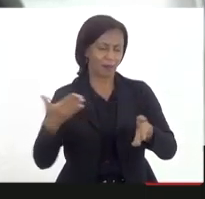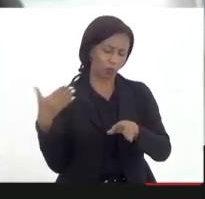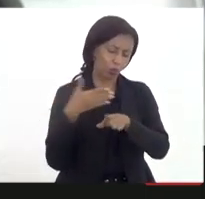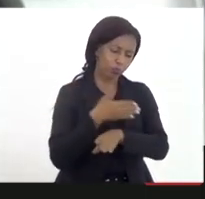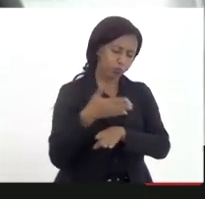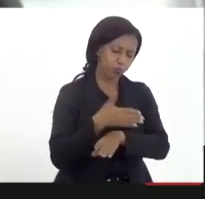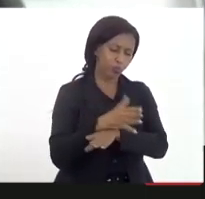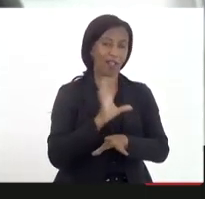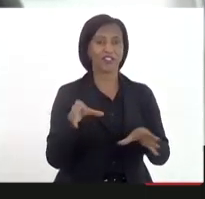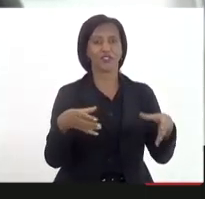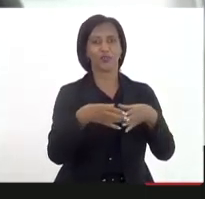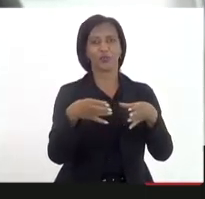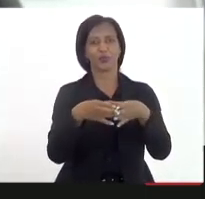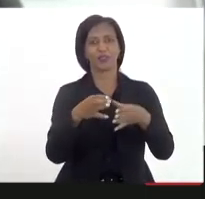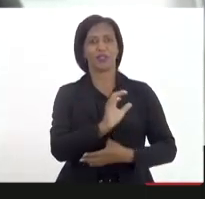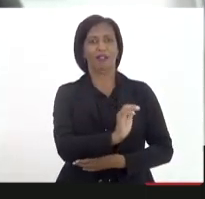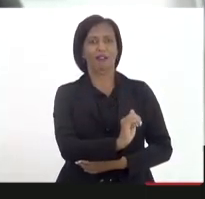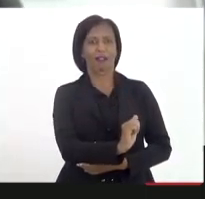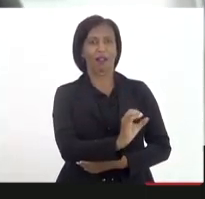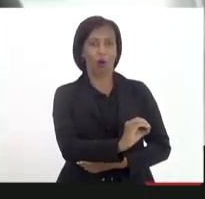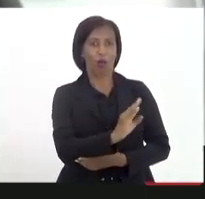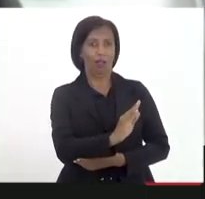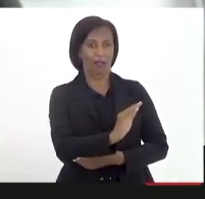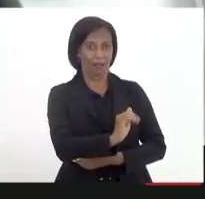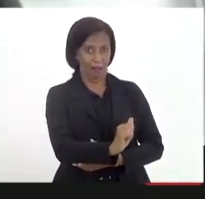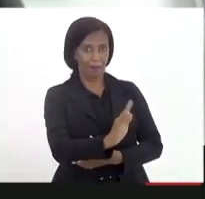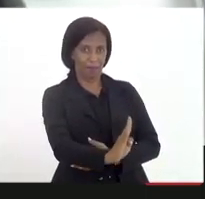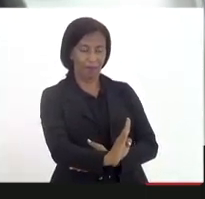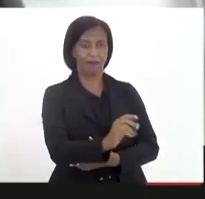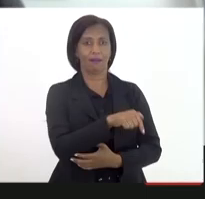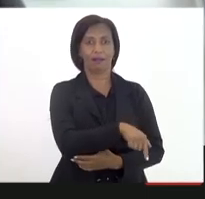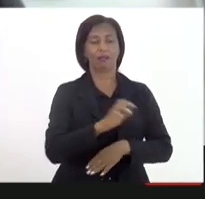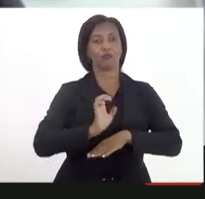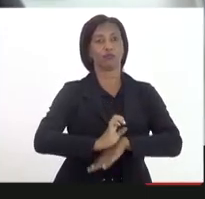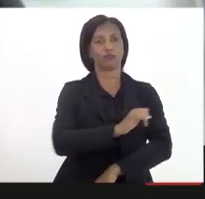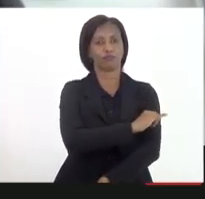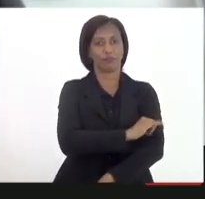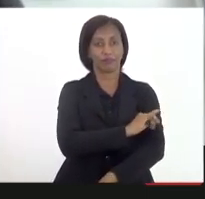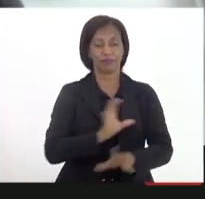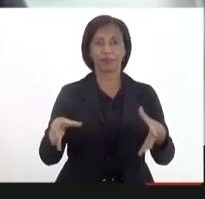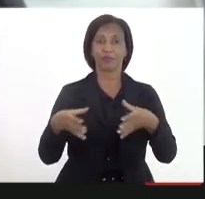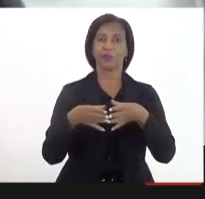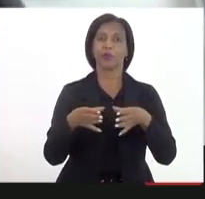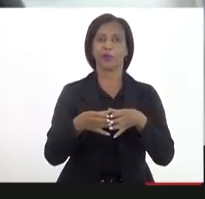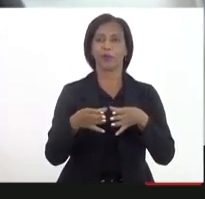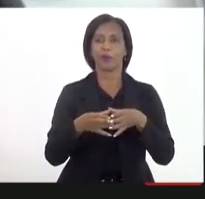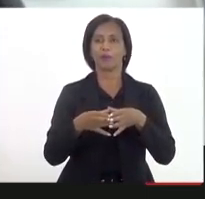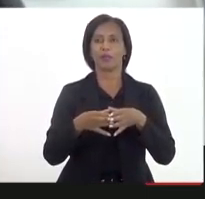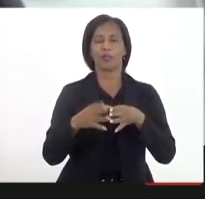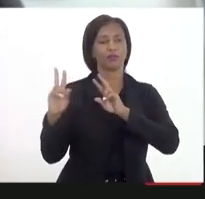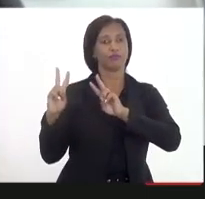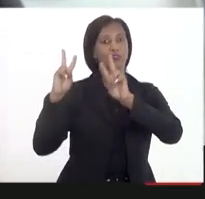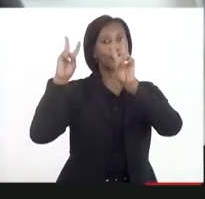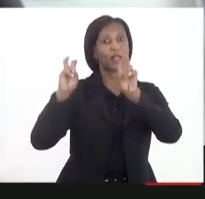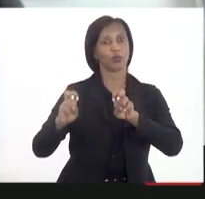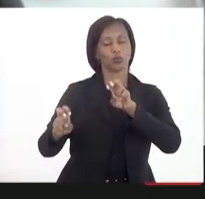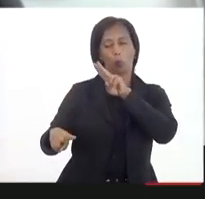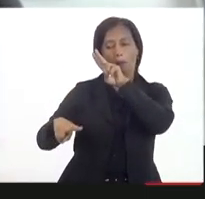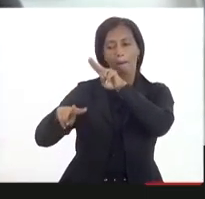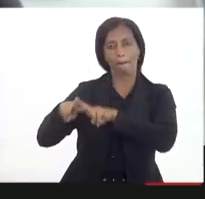de algumas comissões da OAB na Seccional do Estado do Rio de Janeiro sobretudo a comissão de assuntos penitenciários